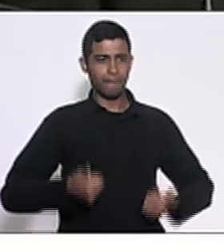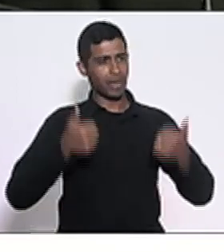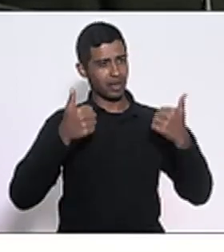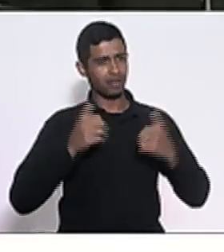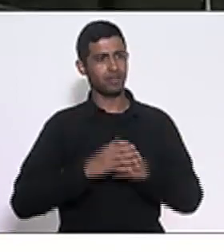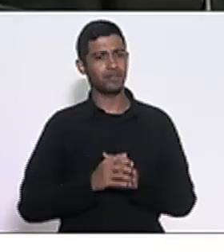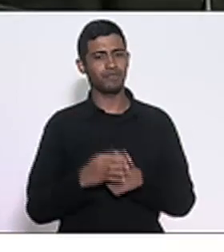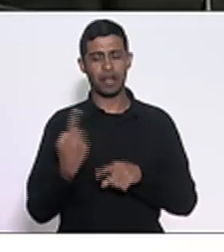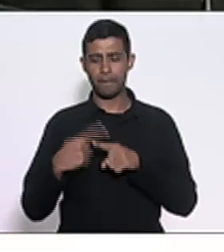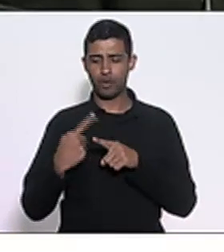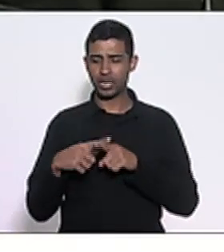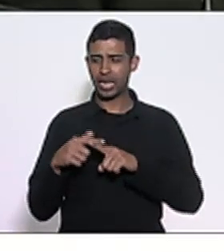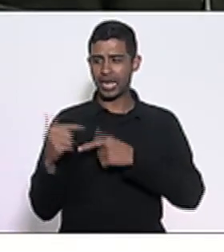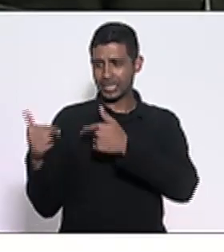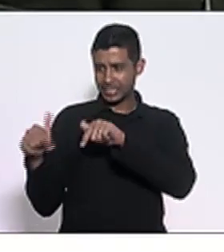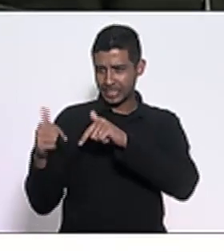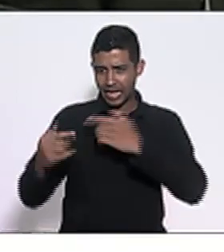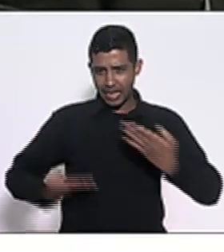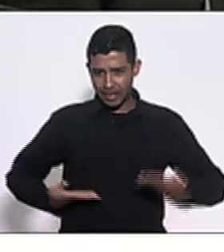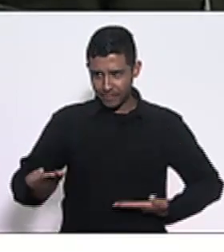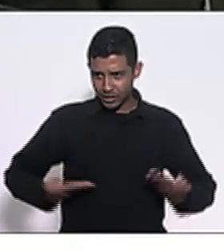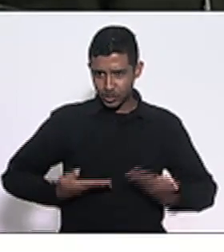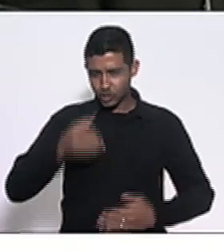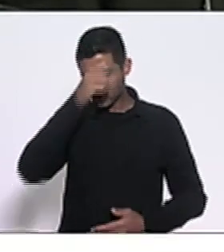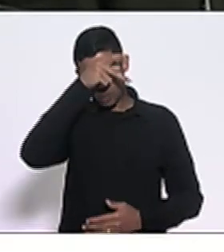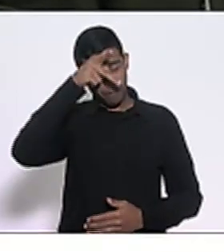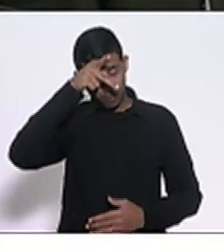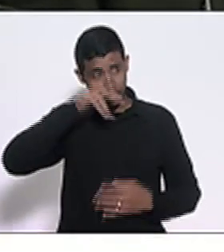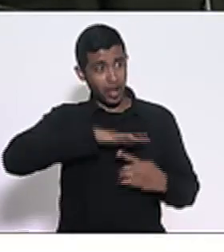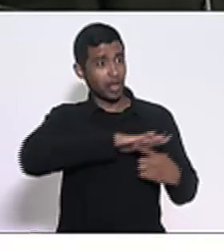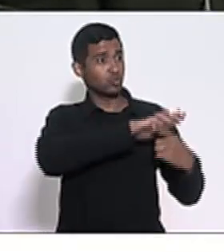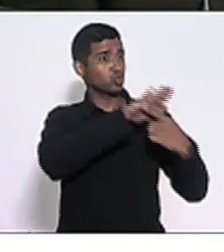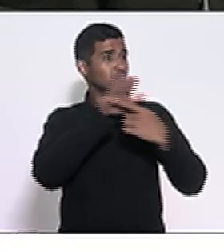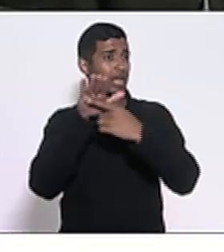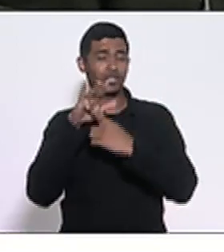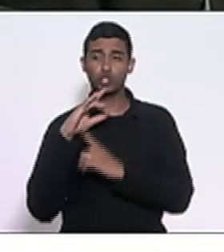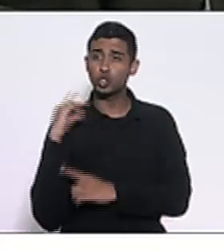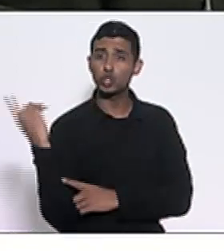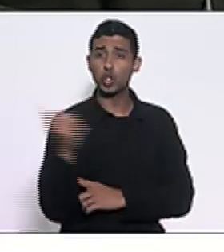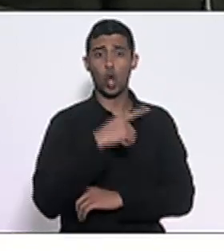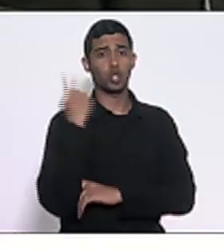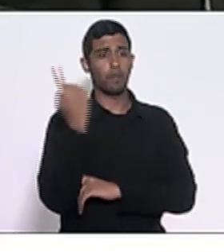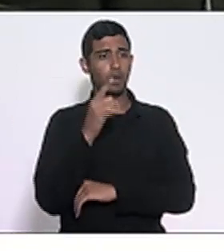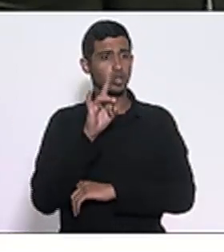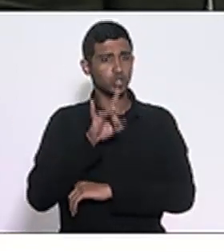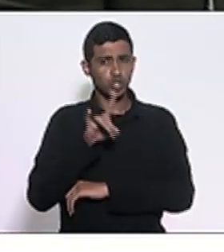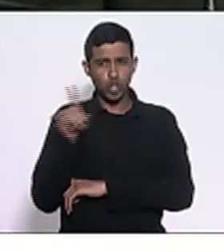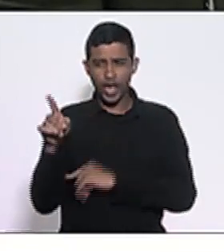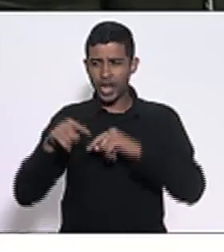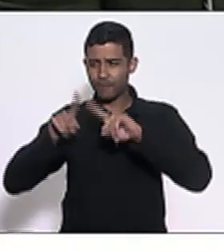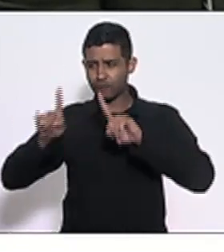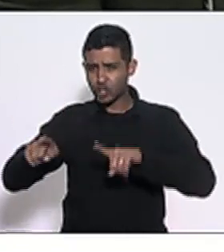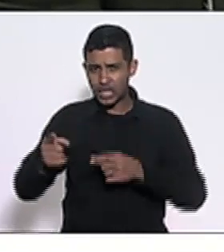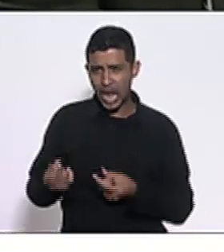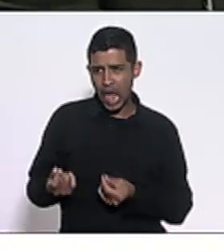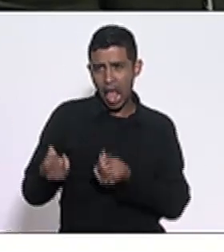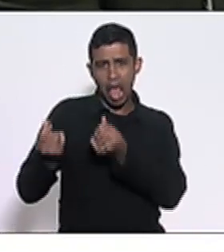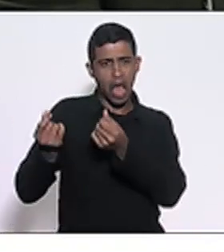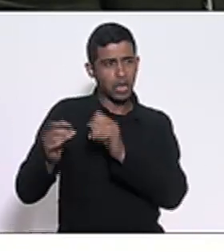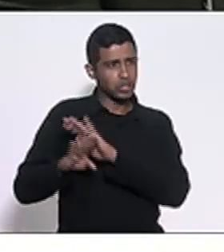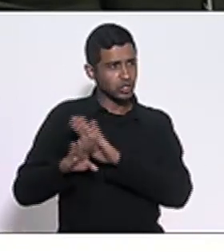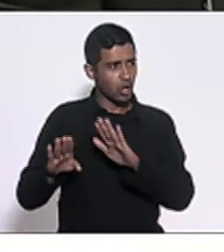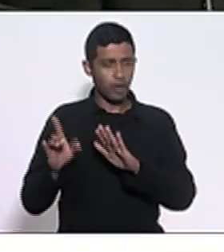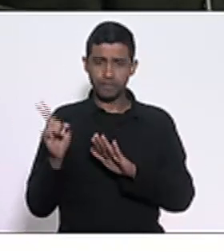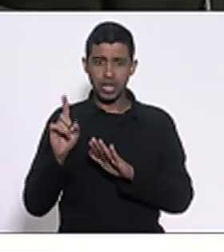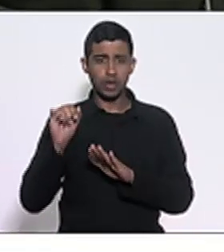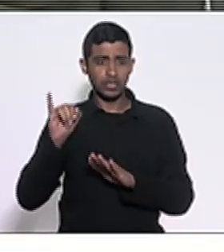serviço público é para o povo todo, não é para o servidor ganhar mais. Ganhar mais é melhor